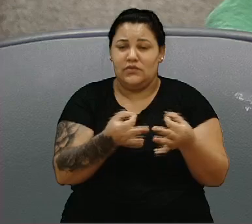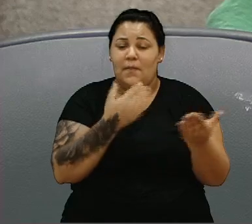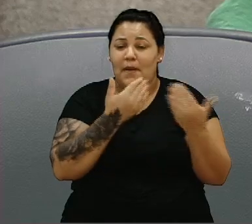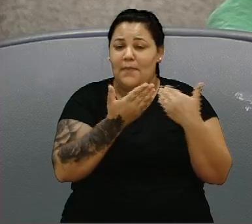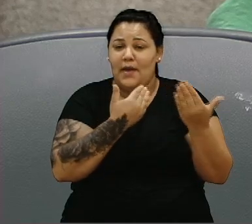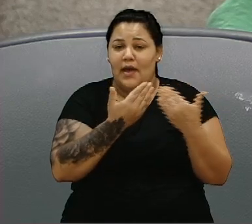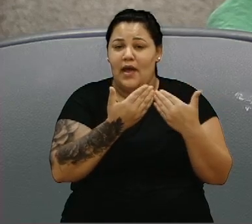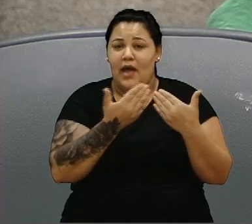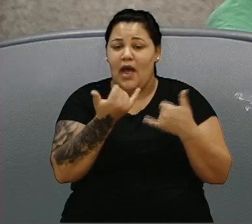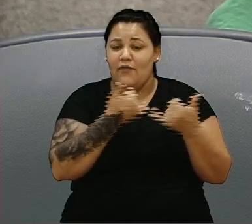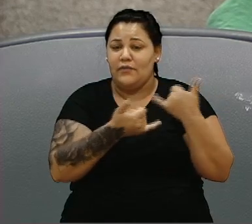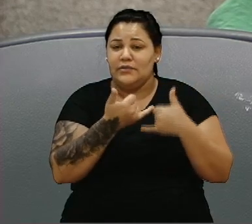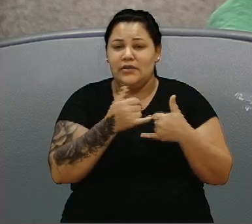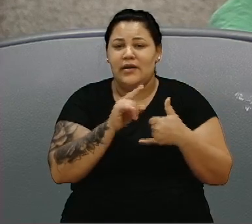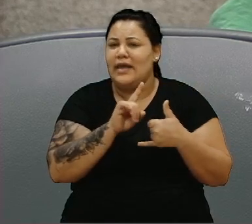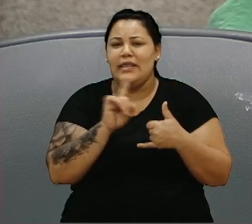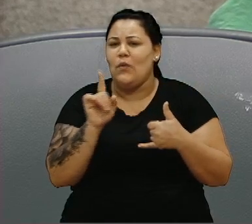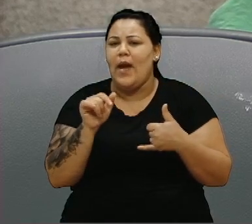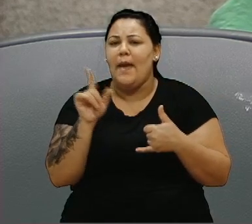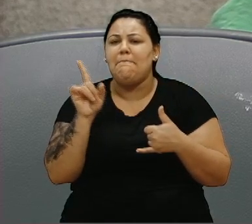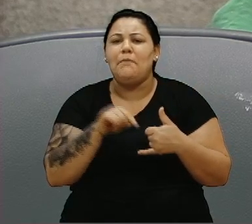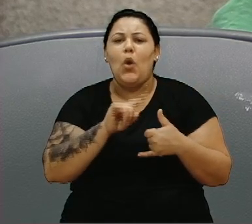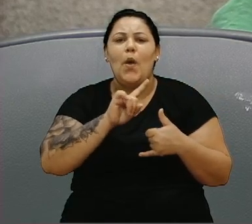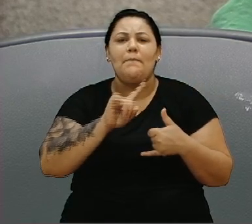a coerção, né? A gente não pode